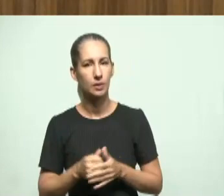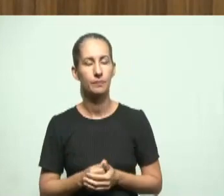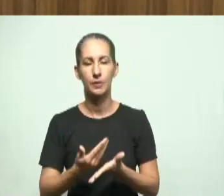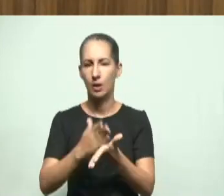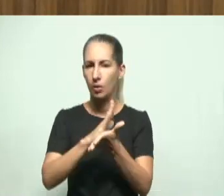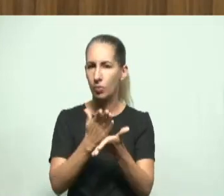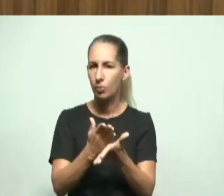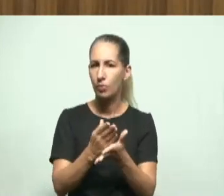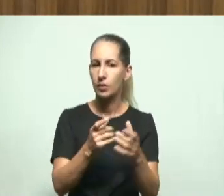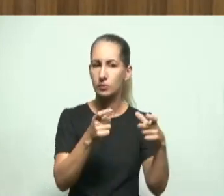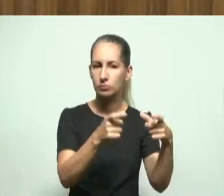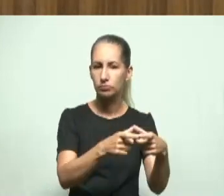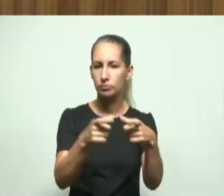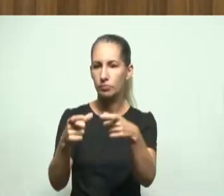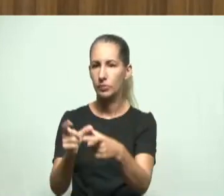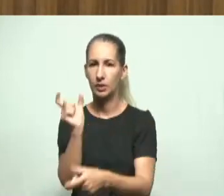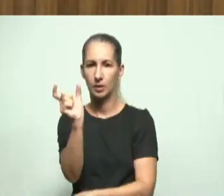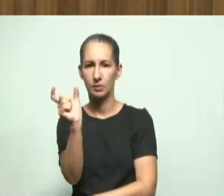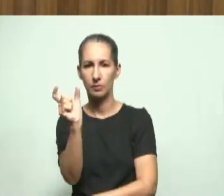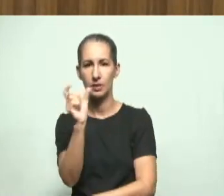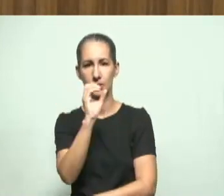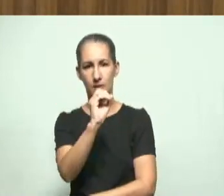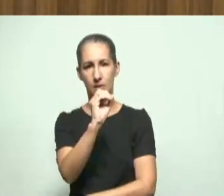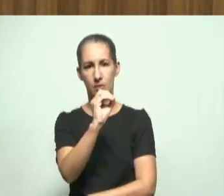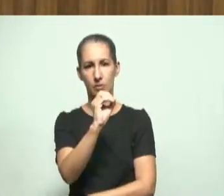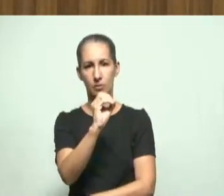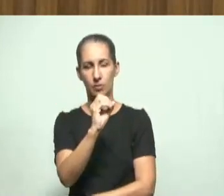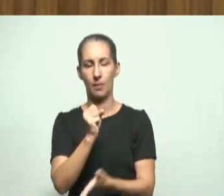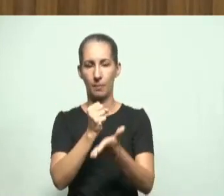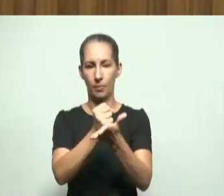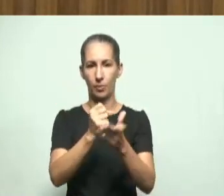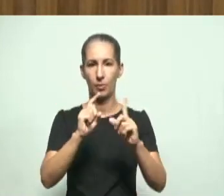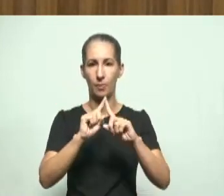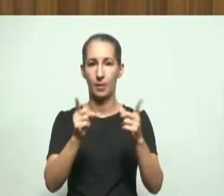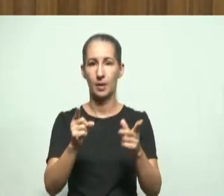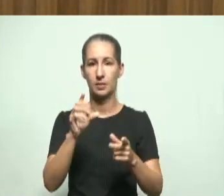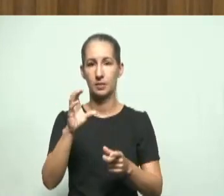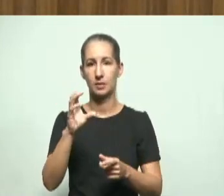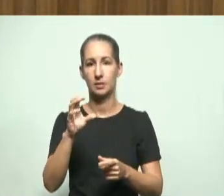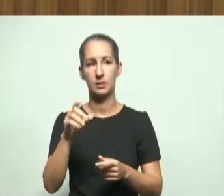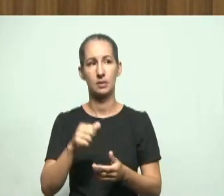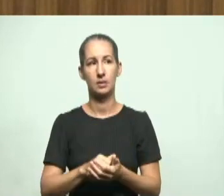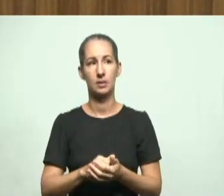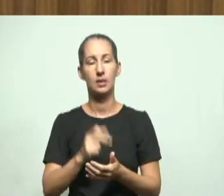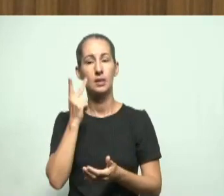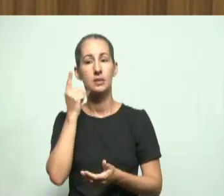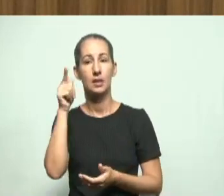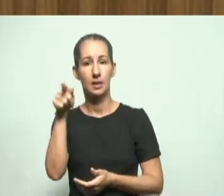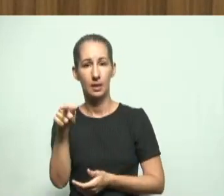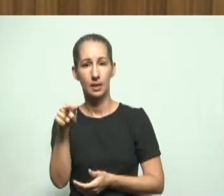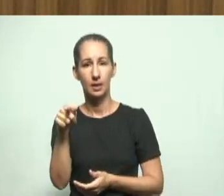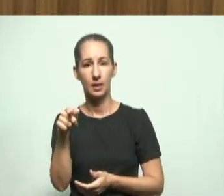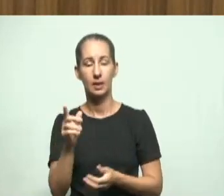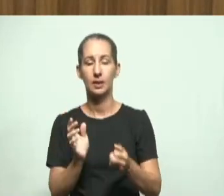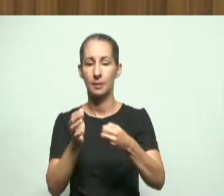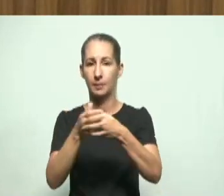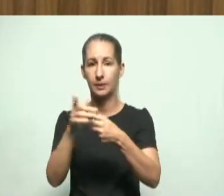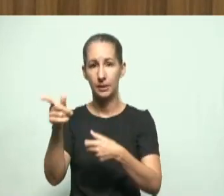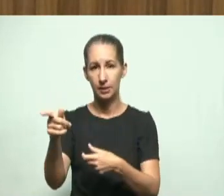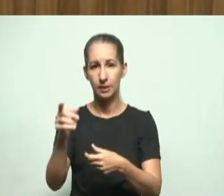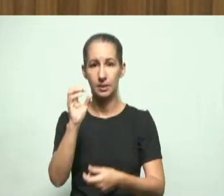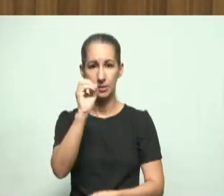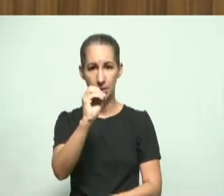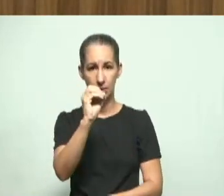cidades montaram algum tipo de tarifa zero, algum tipo de subsídio. Mas em Caucaia, no Ceará, lá se colocou na pandemia a